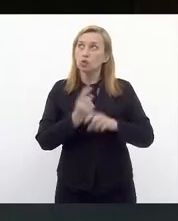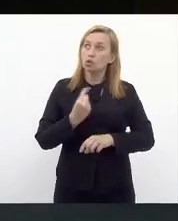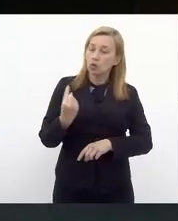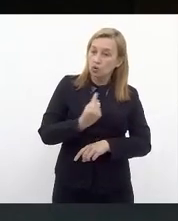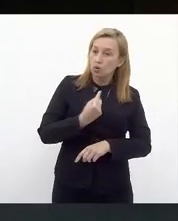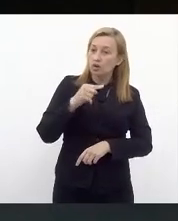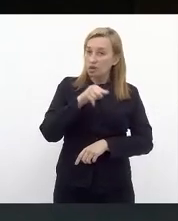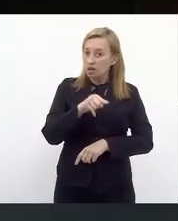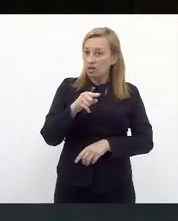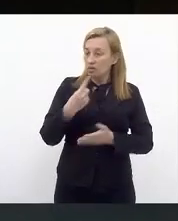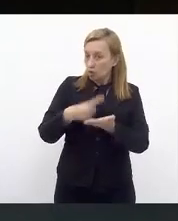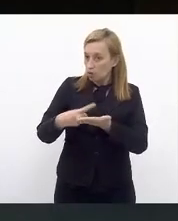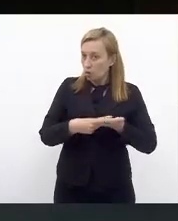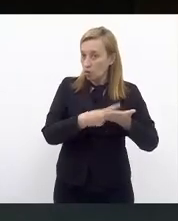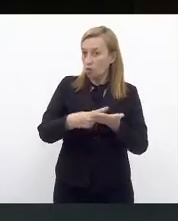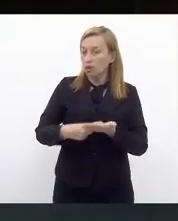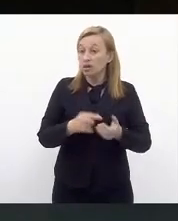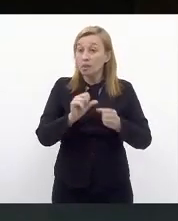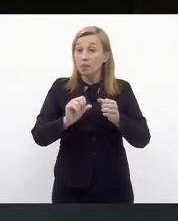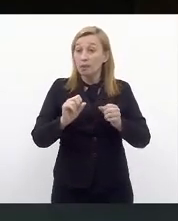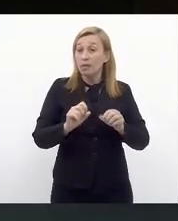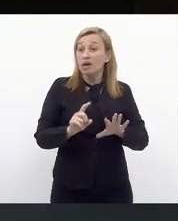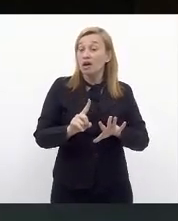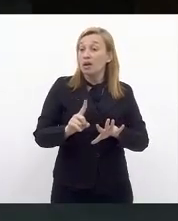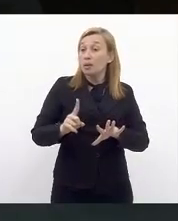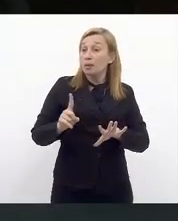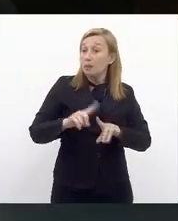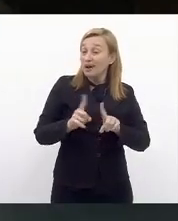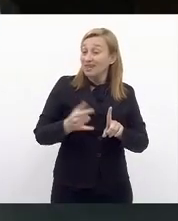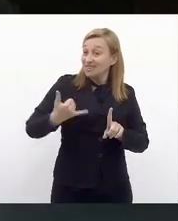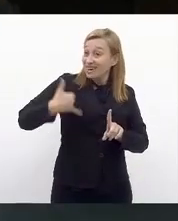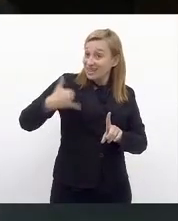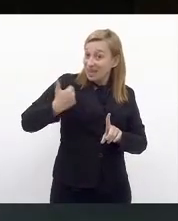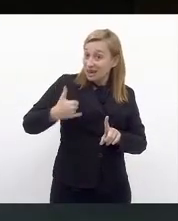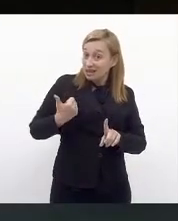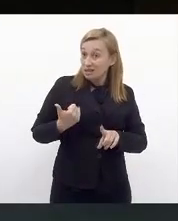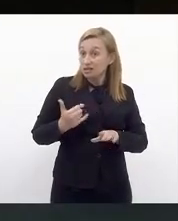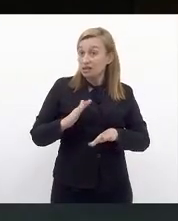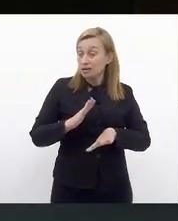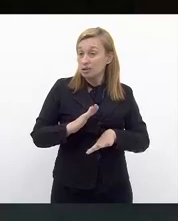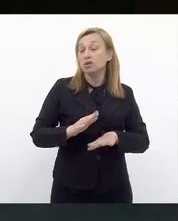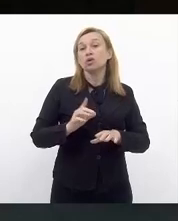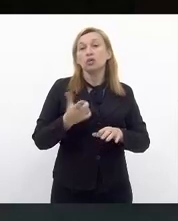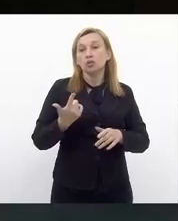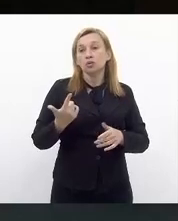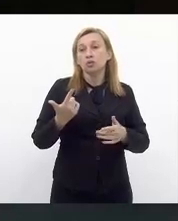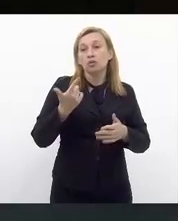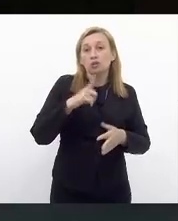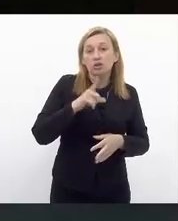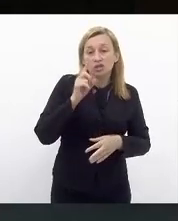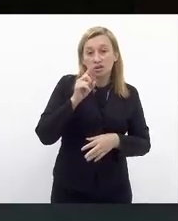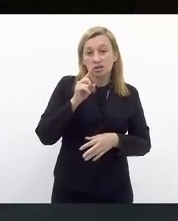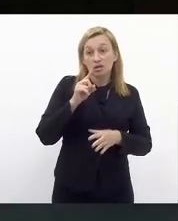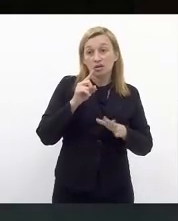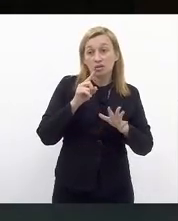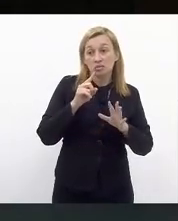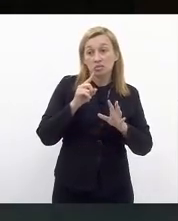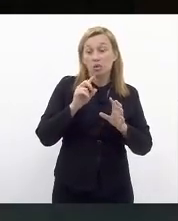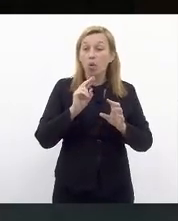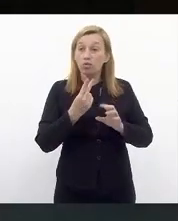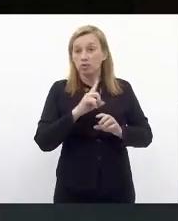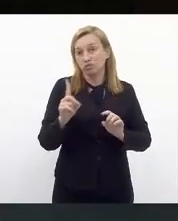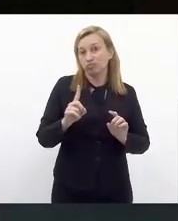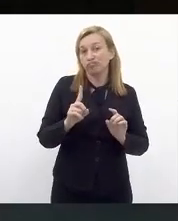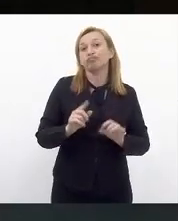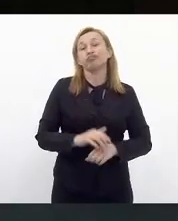nós aqui fizemos a cor mas na idade se nós fizemos mais um apontamento nós corremos esse risco pode acontecer